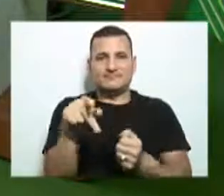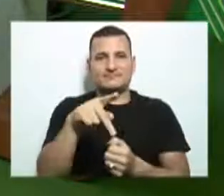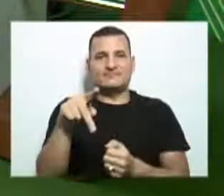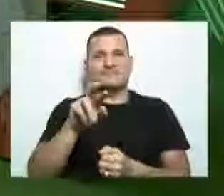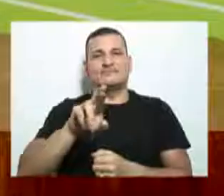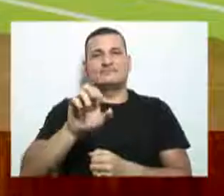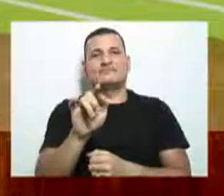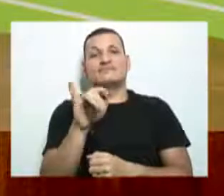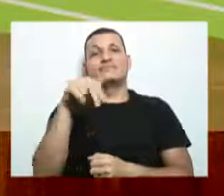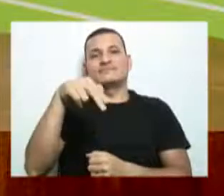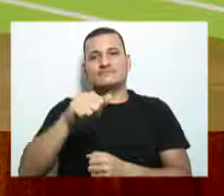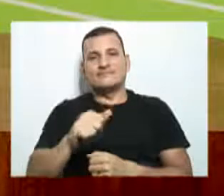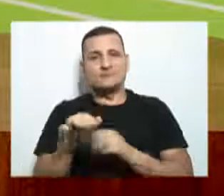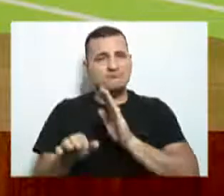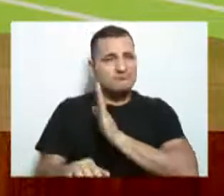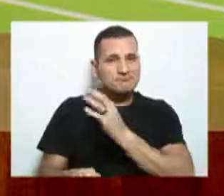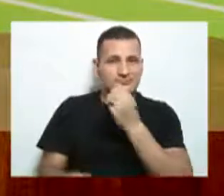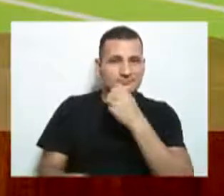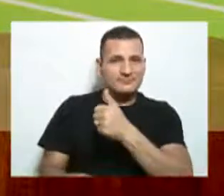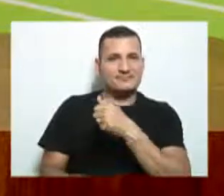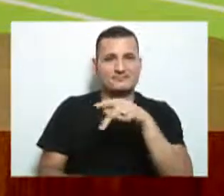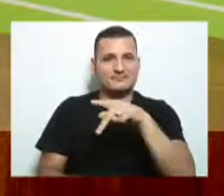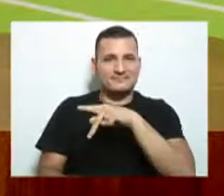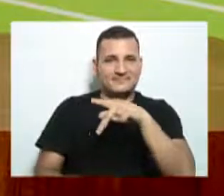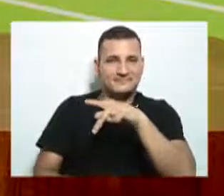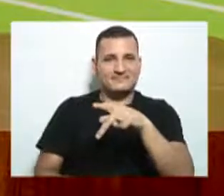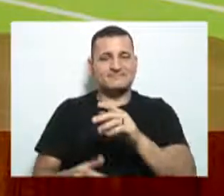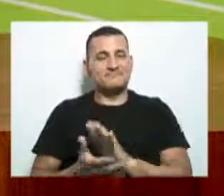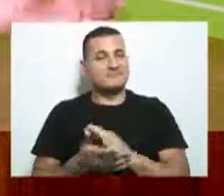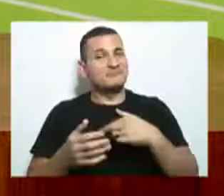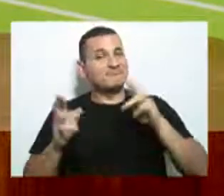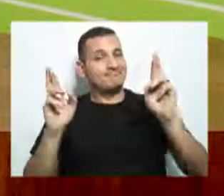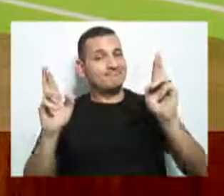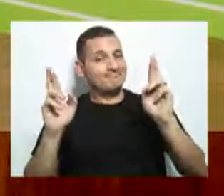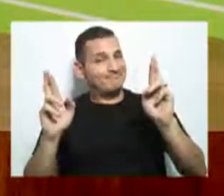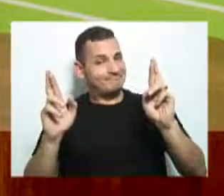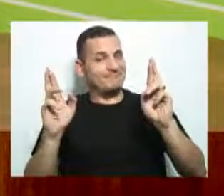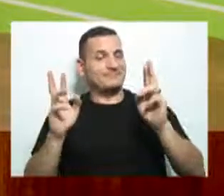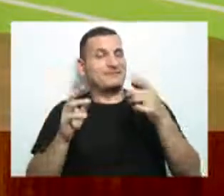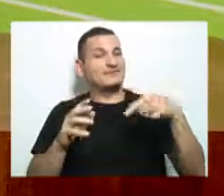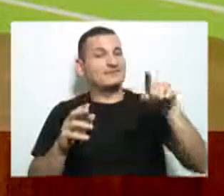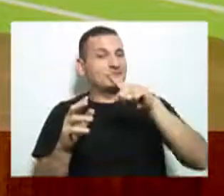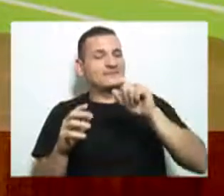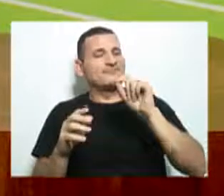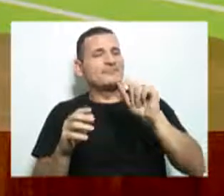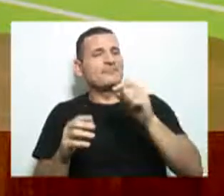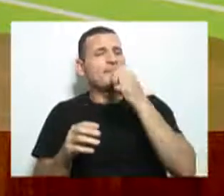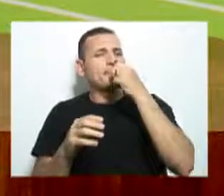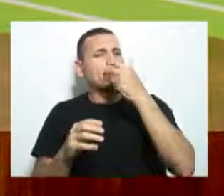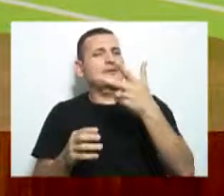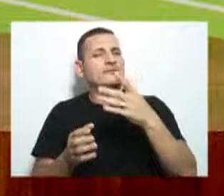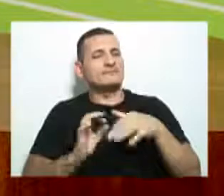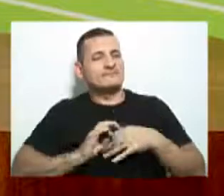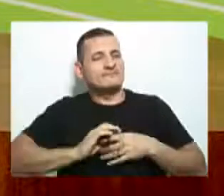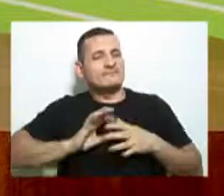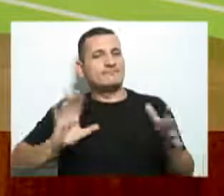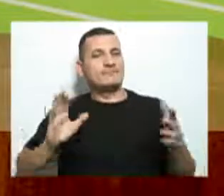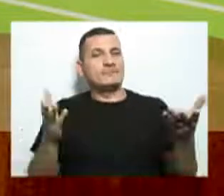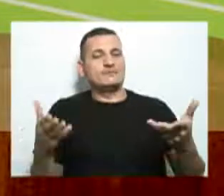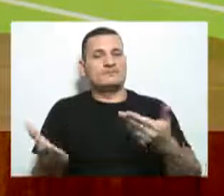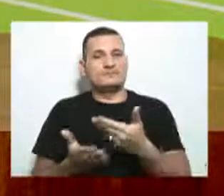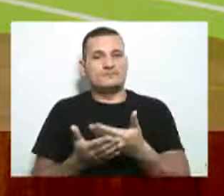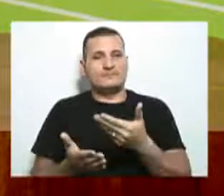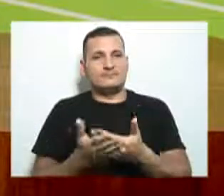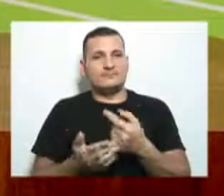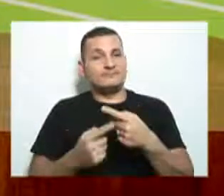favor. Tudo bem, professor? Eu espero que vocês aí estejam muito bem dispostos a estudar, porque